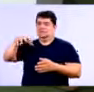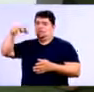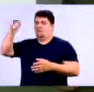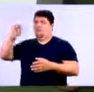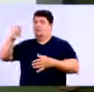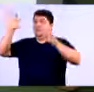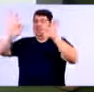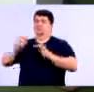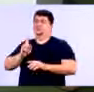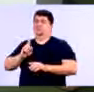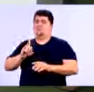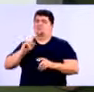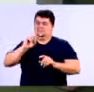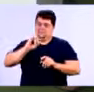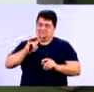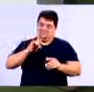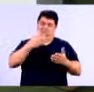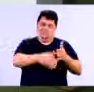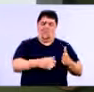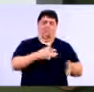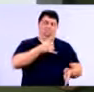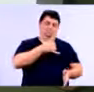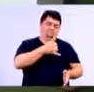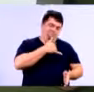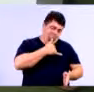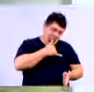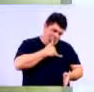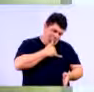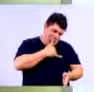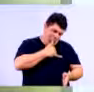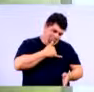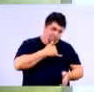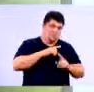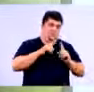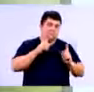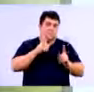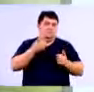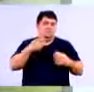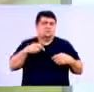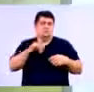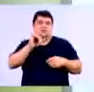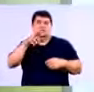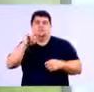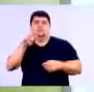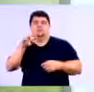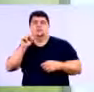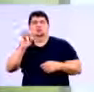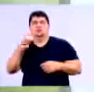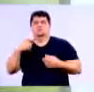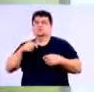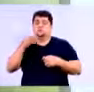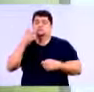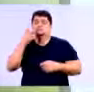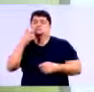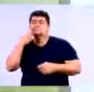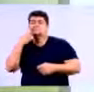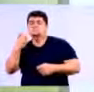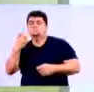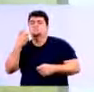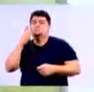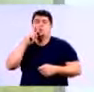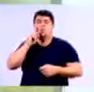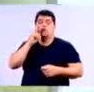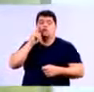bastante conservador. Claro que não quer dizer que a gente não vai investir, mas depende muito do mercado, né, da situação que a gente